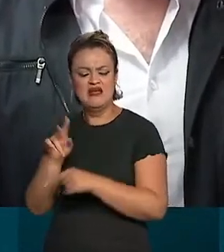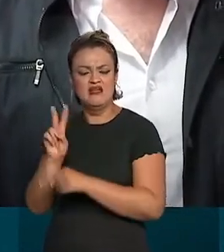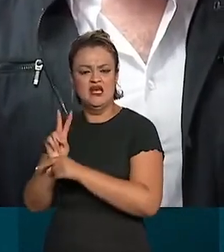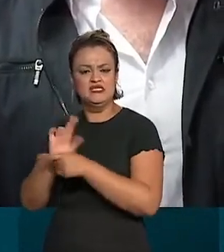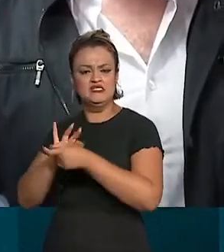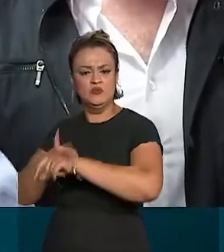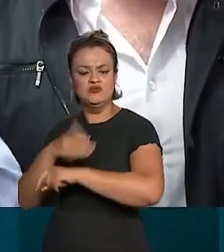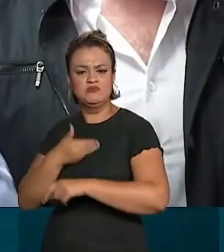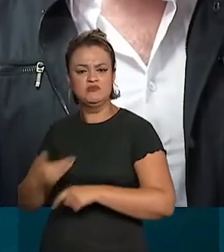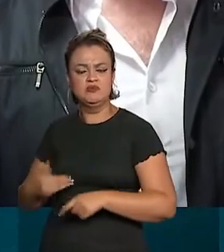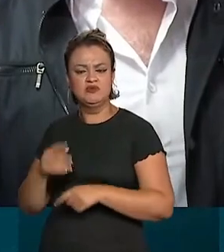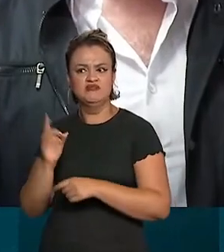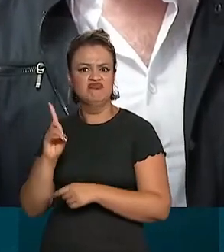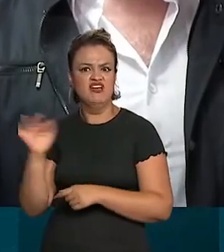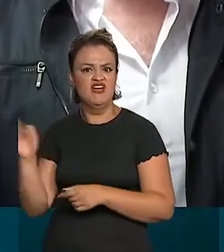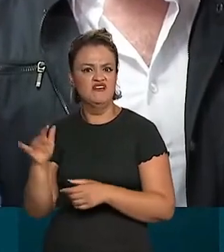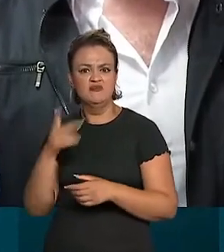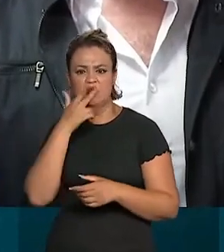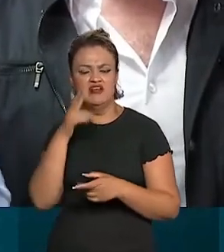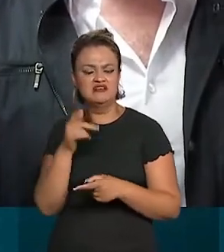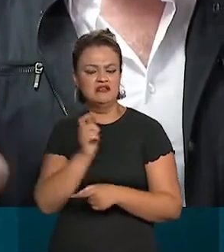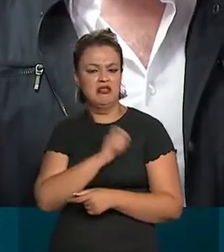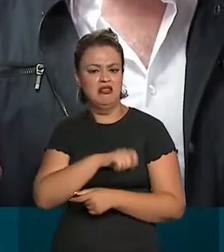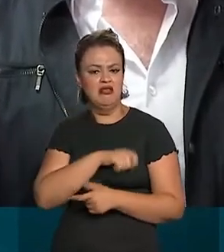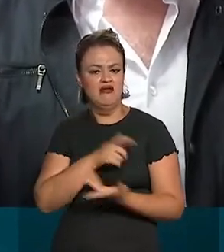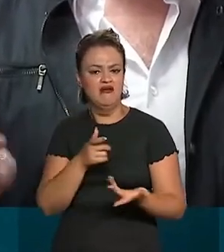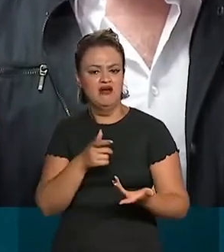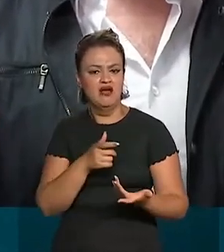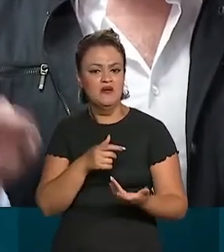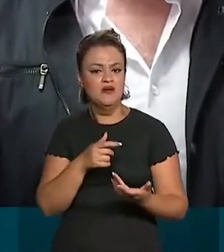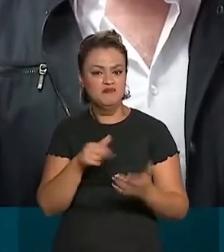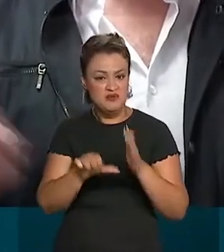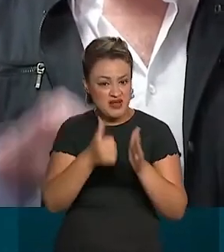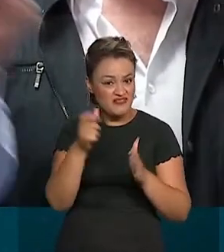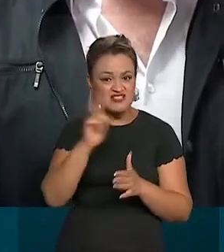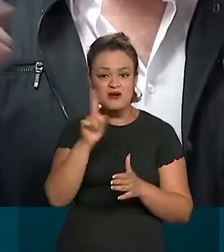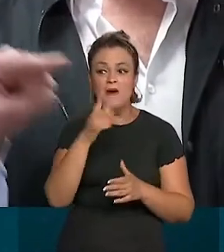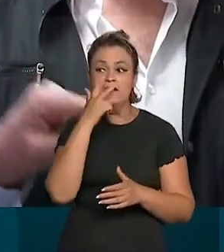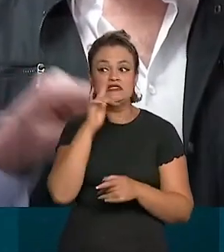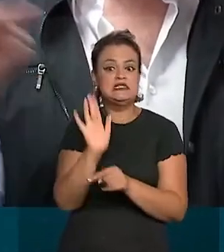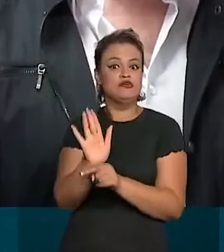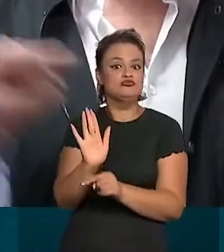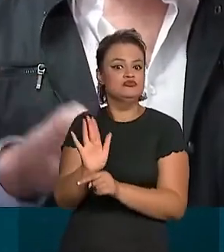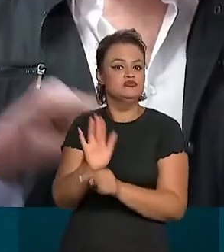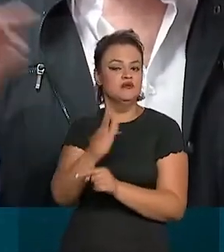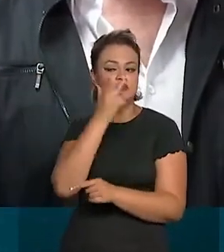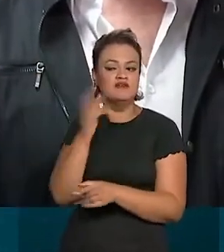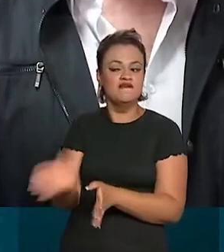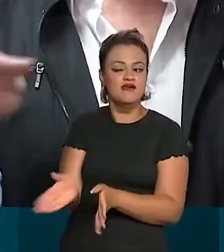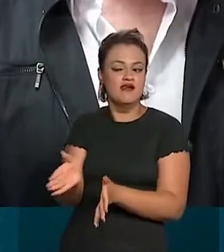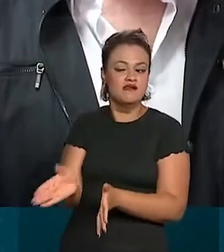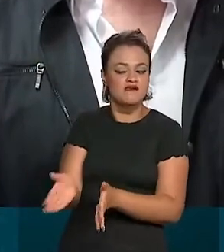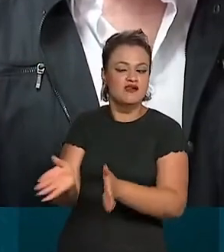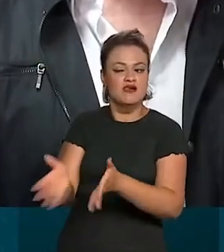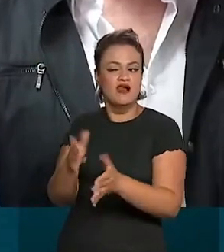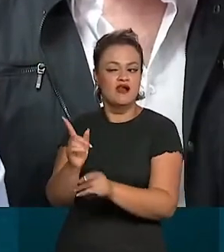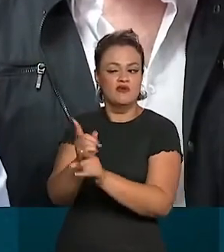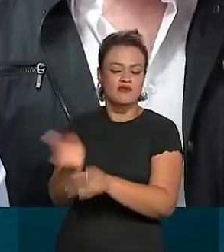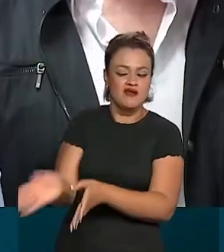do Distrito Federal. Não é a primeira vez. Vocês vão ver nas imagens que eles estão guiando as pessoas na caminhada